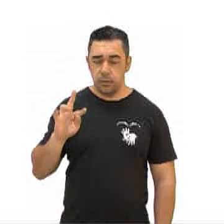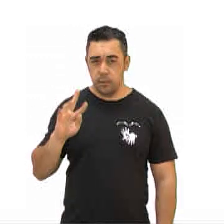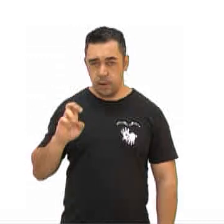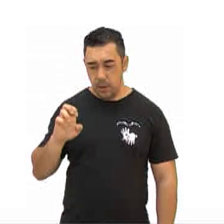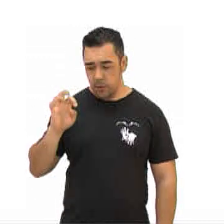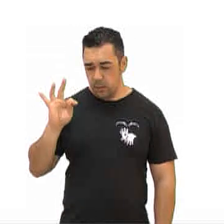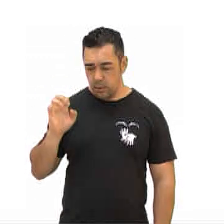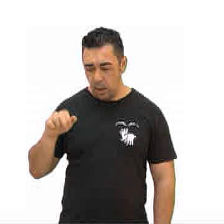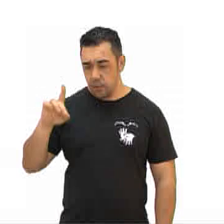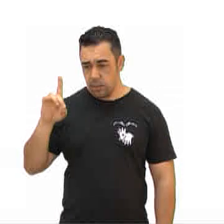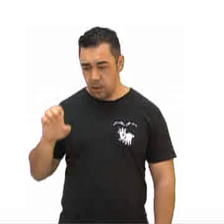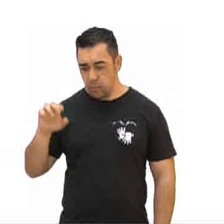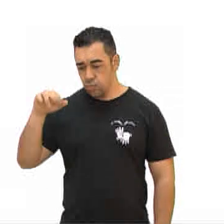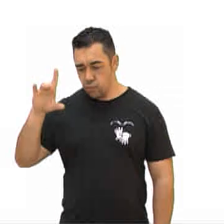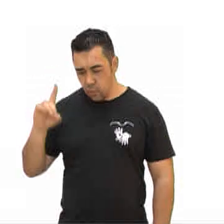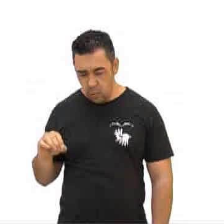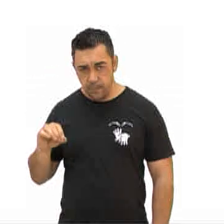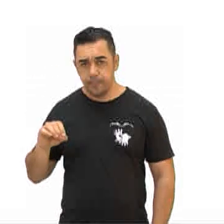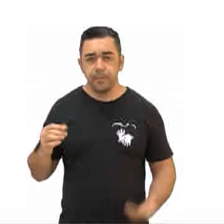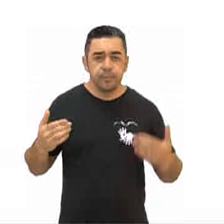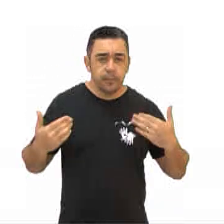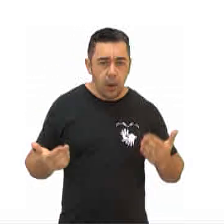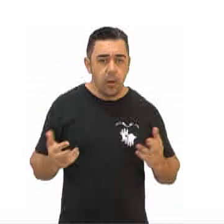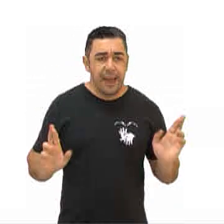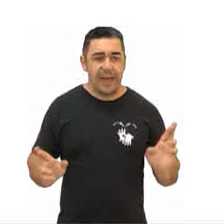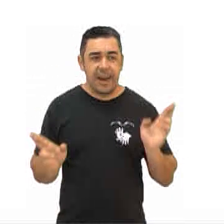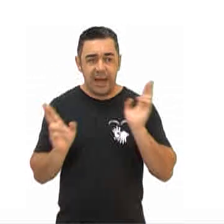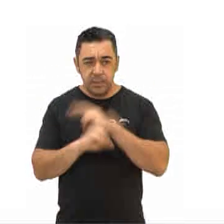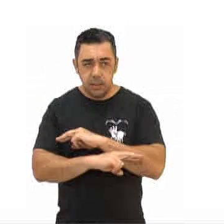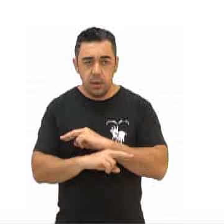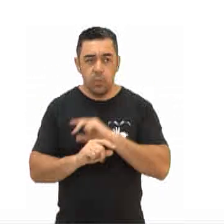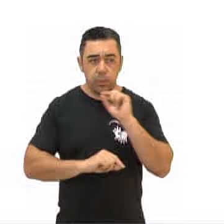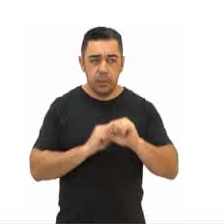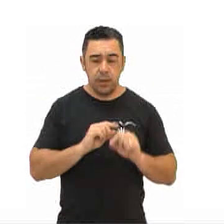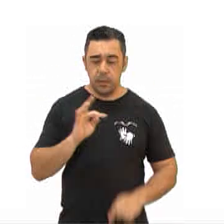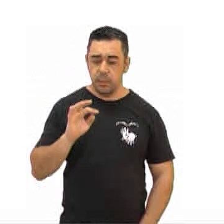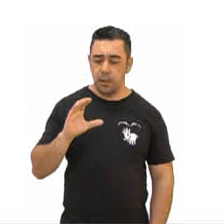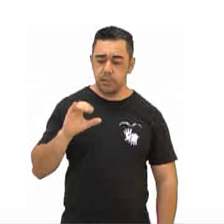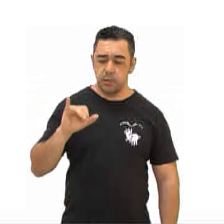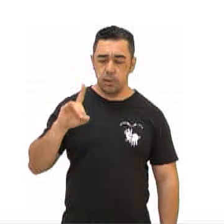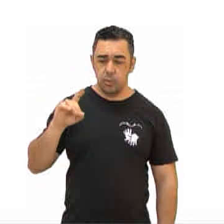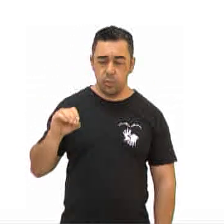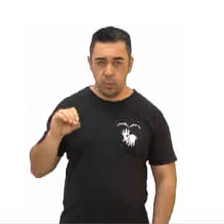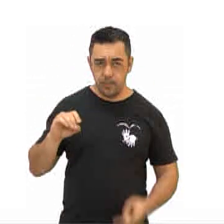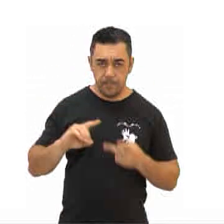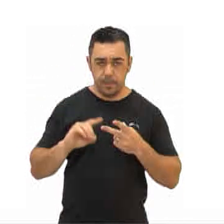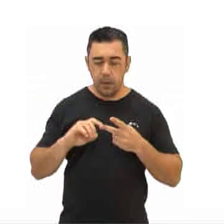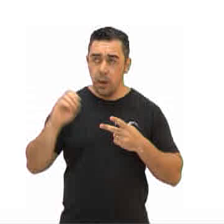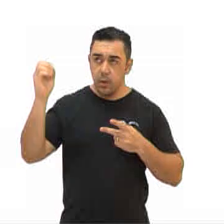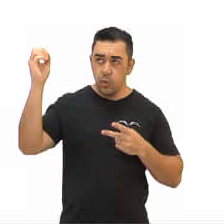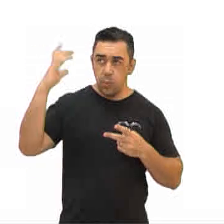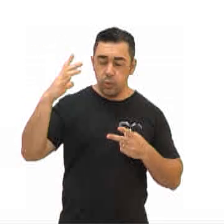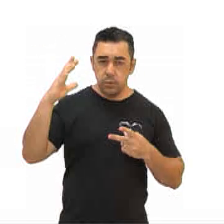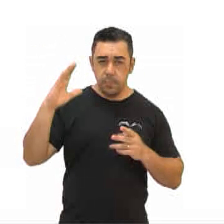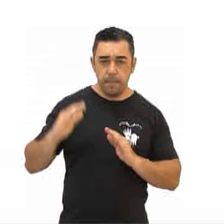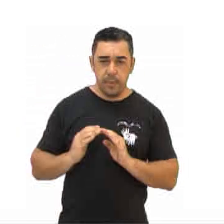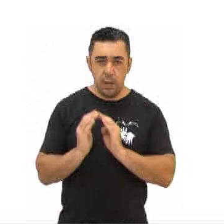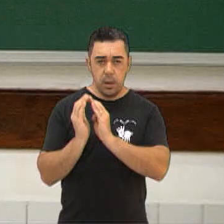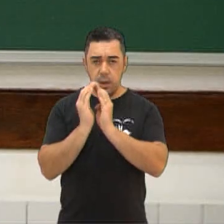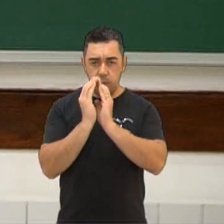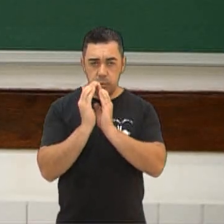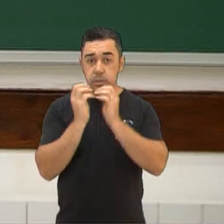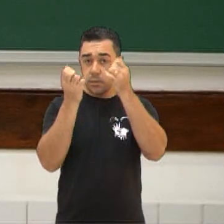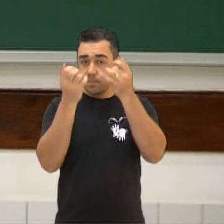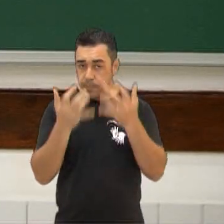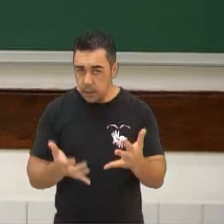E letra B. Qual a relação de sentido entre as palavras tecido e luz balão? Explique. Vou dar